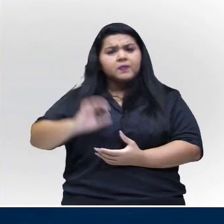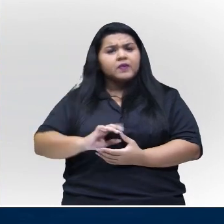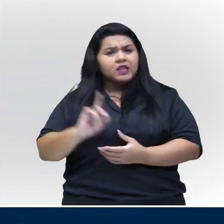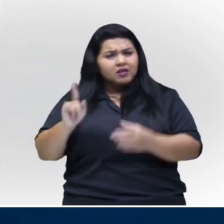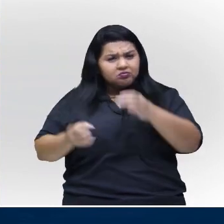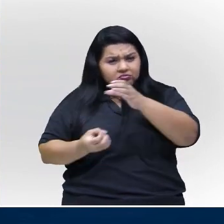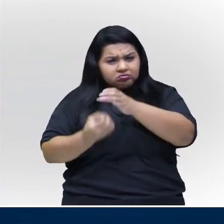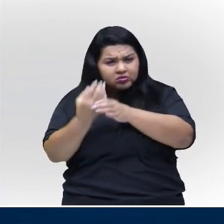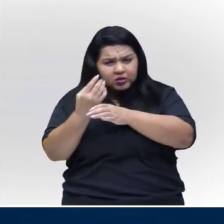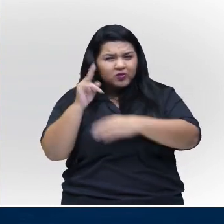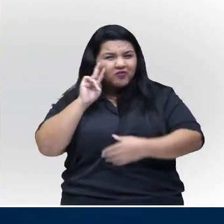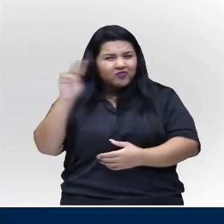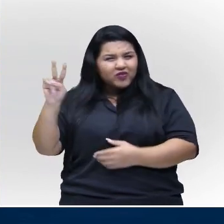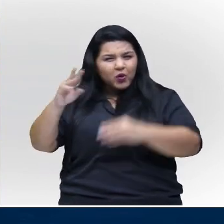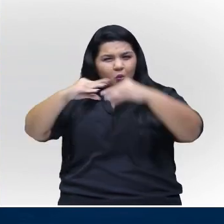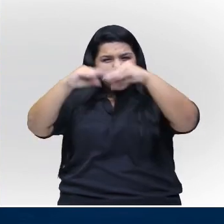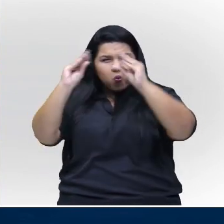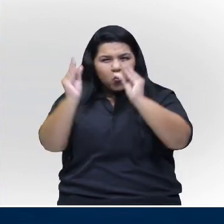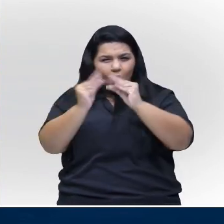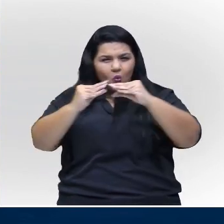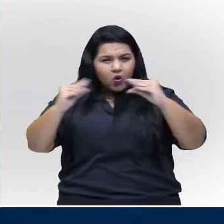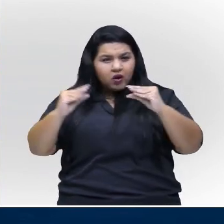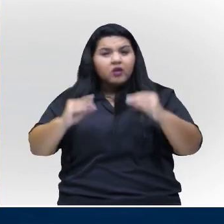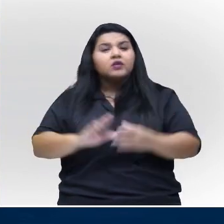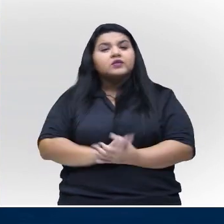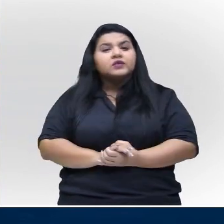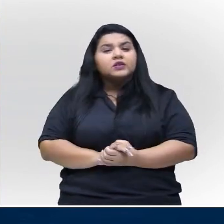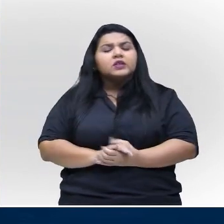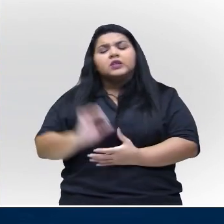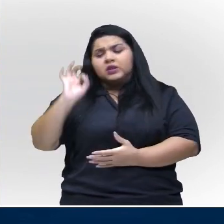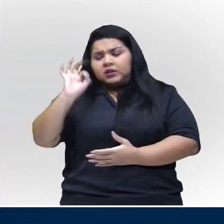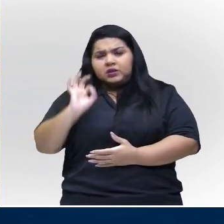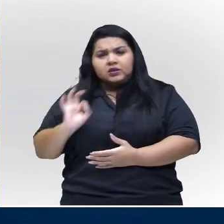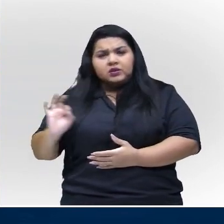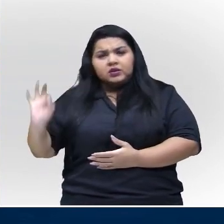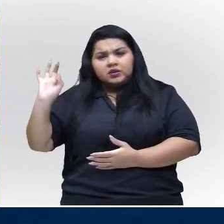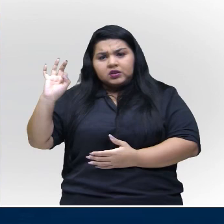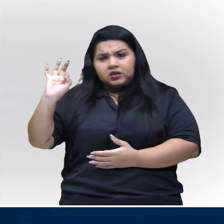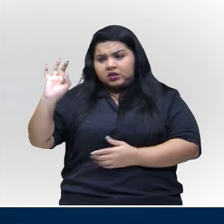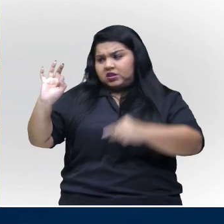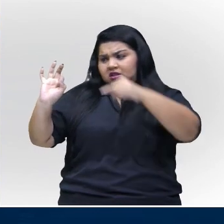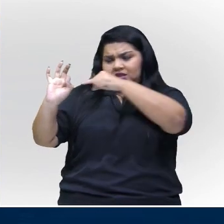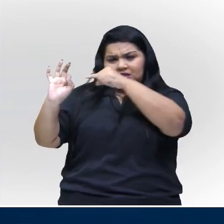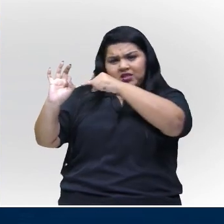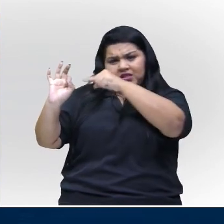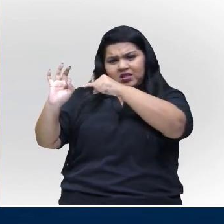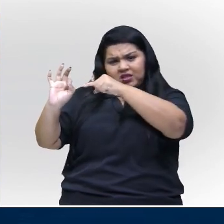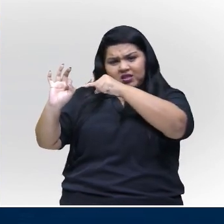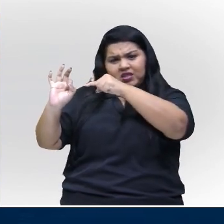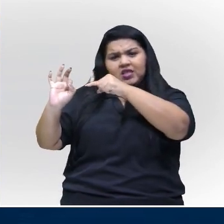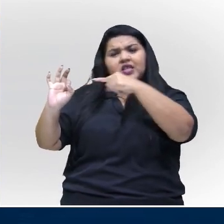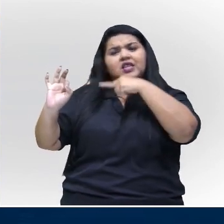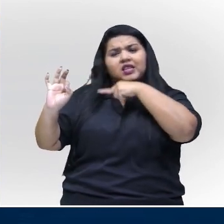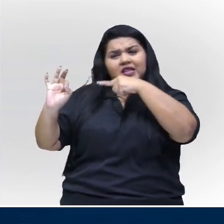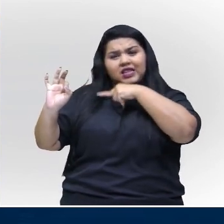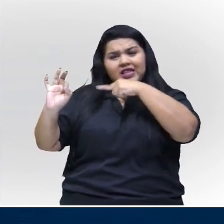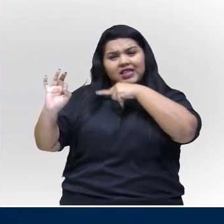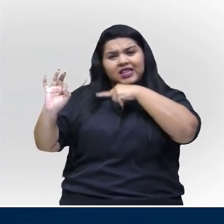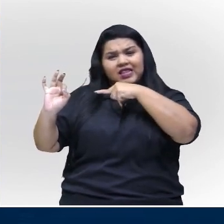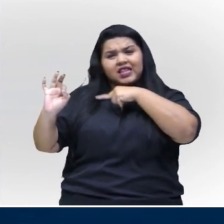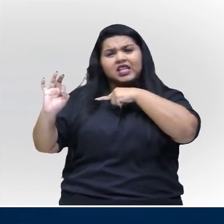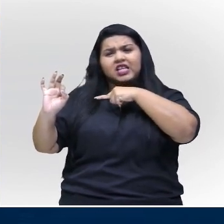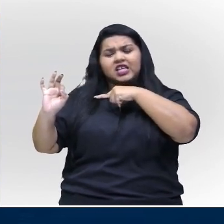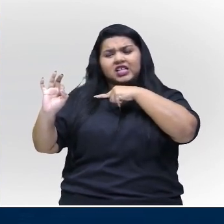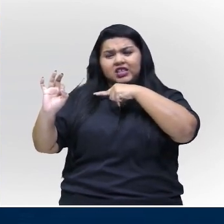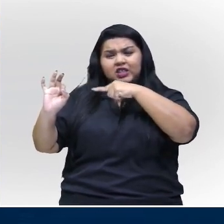aquela estrutura que a gente acabou de observar. Os lisossomos são bolsas membranosas que contêm enzimas